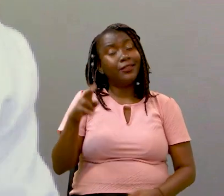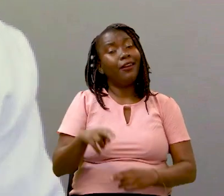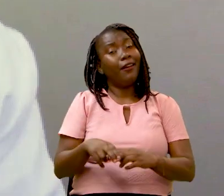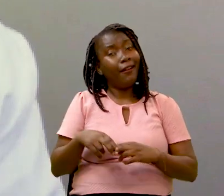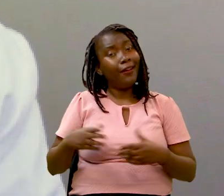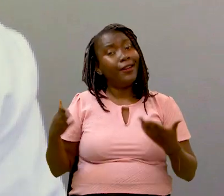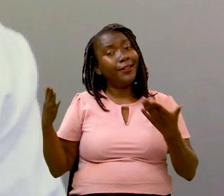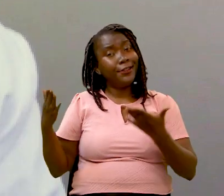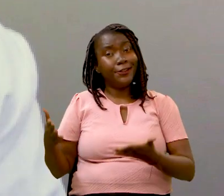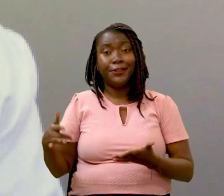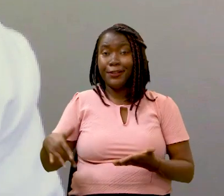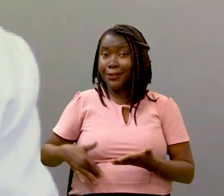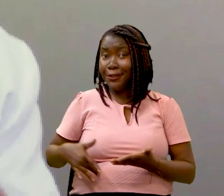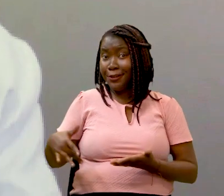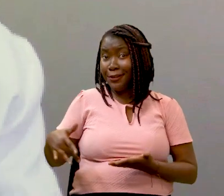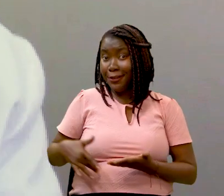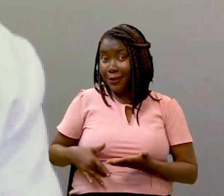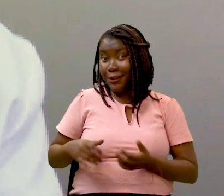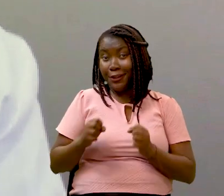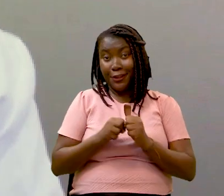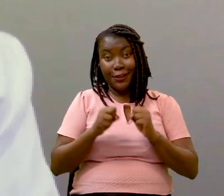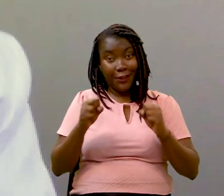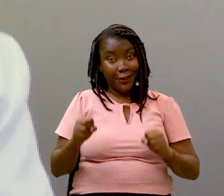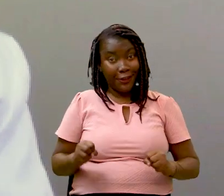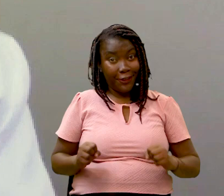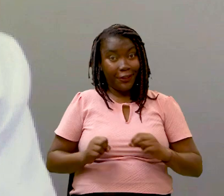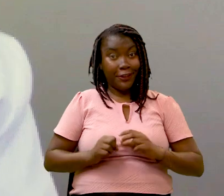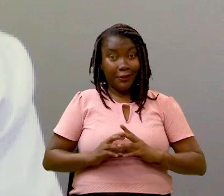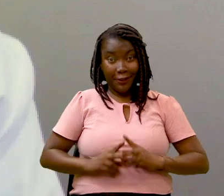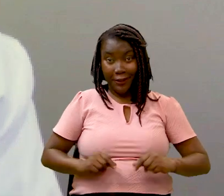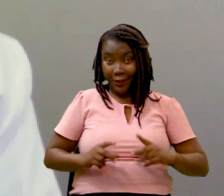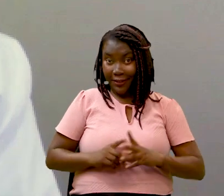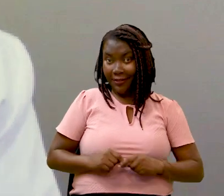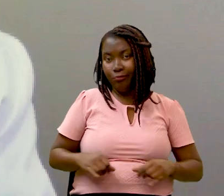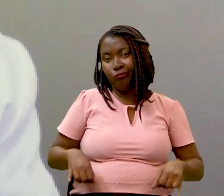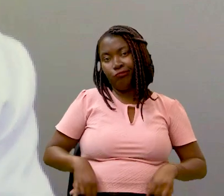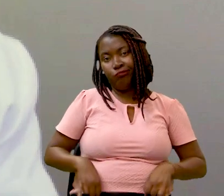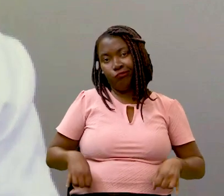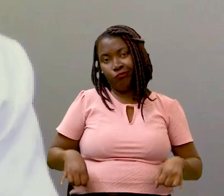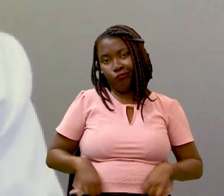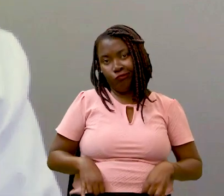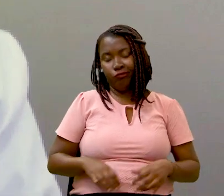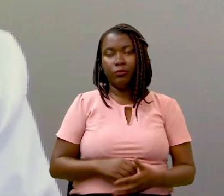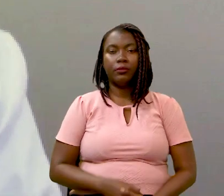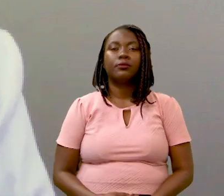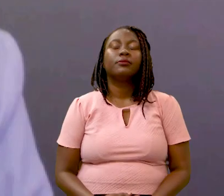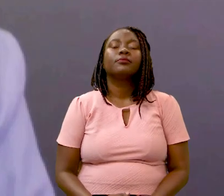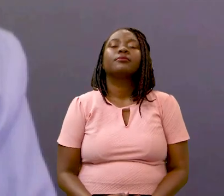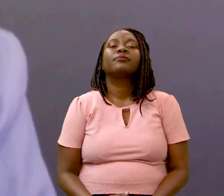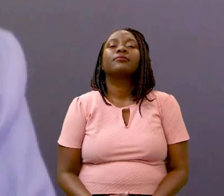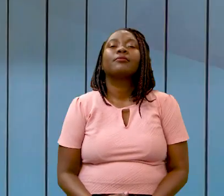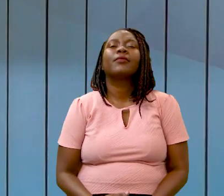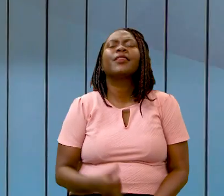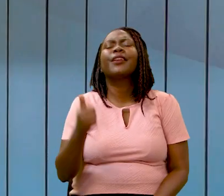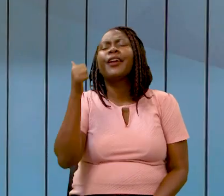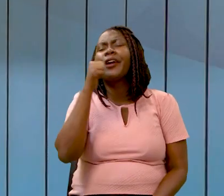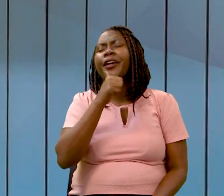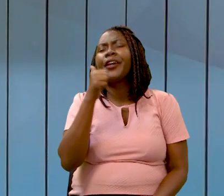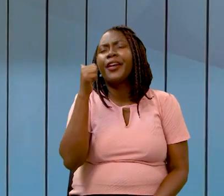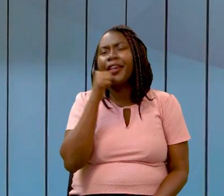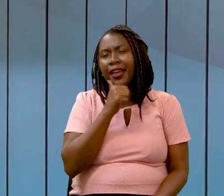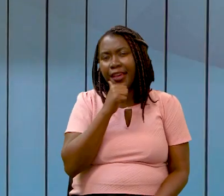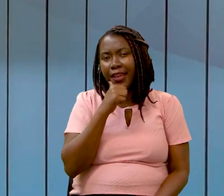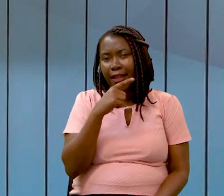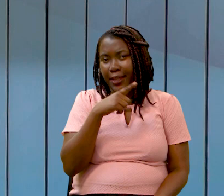a causa disso, e o fígado e o sistema digestivo é vítima disso, não é causa, isso é mito. Dr. Rubens,